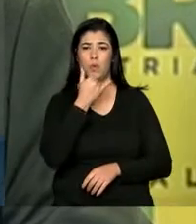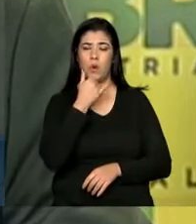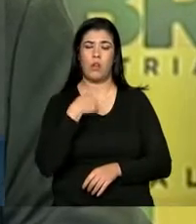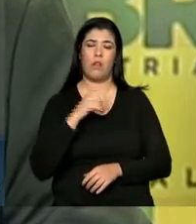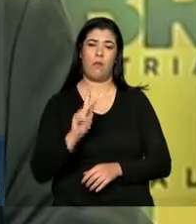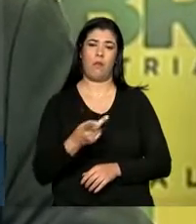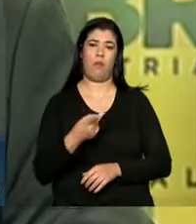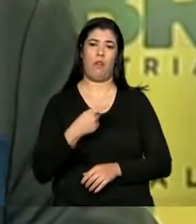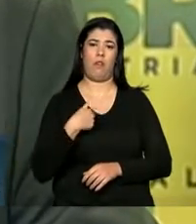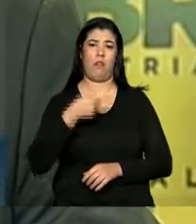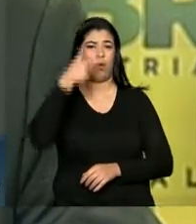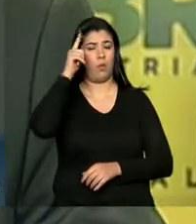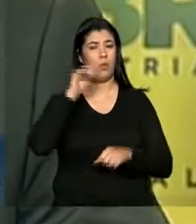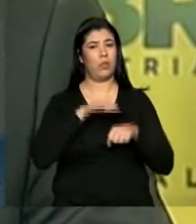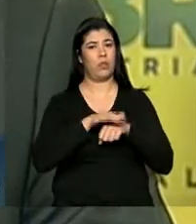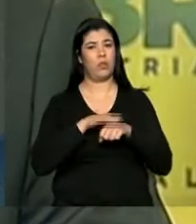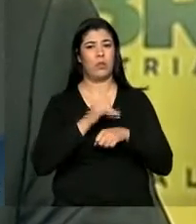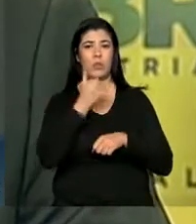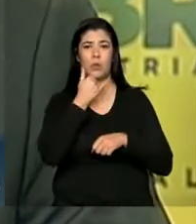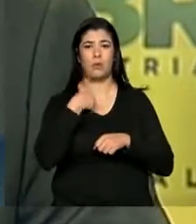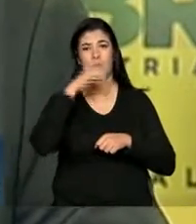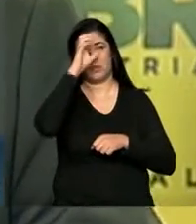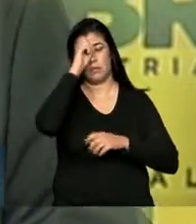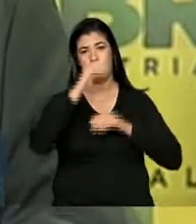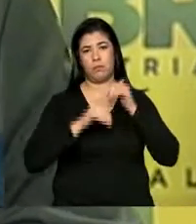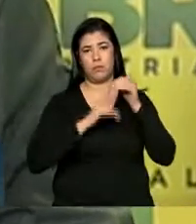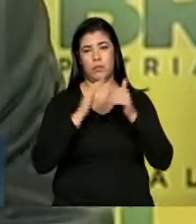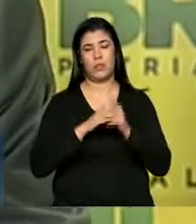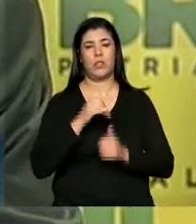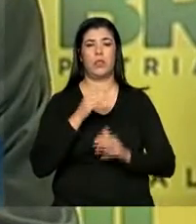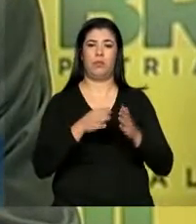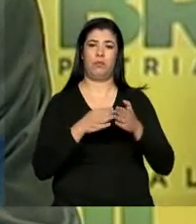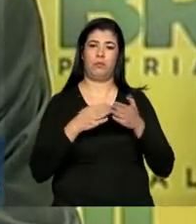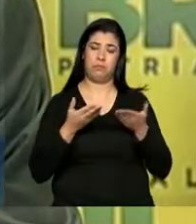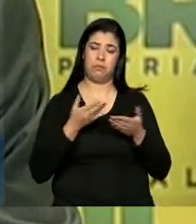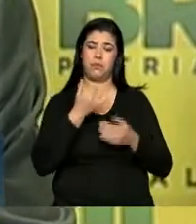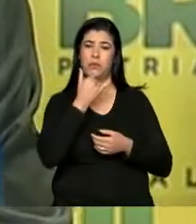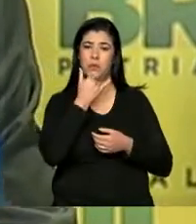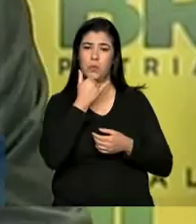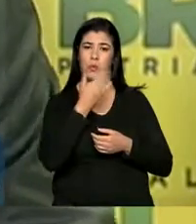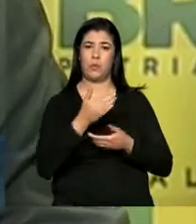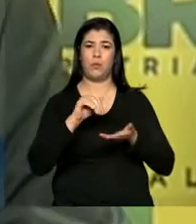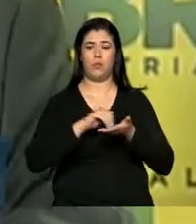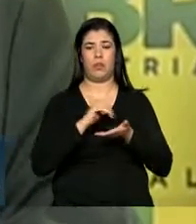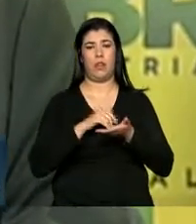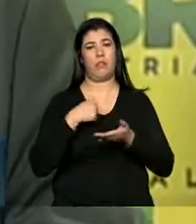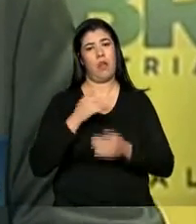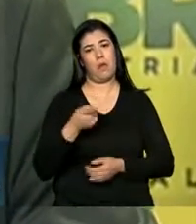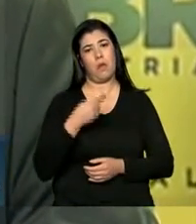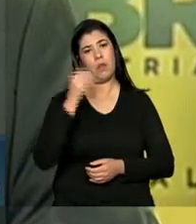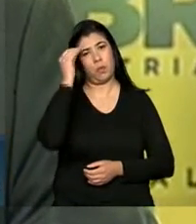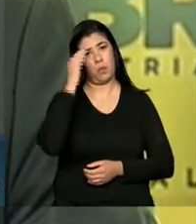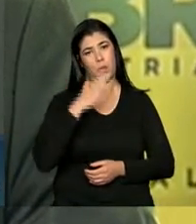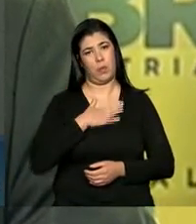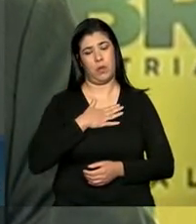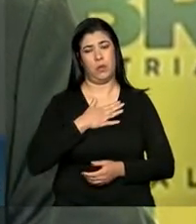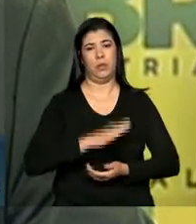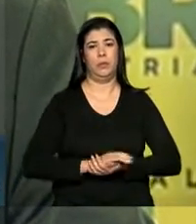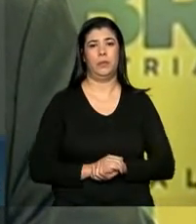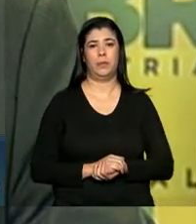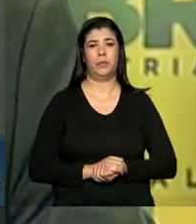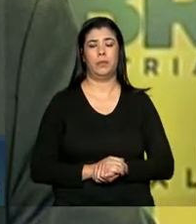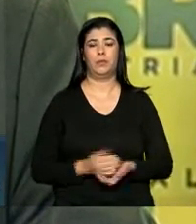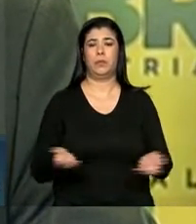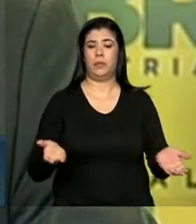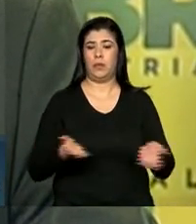mas são coisas que a gente aprende. Então, secretário, minhas desculpas, o erro foi meu. Nós estamos aqui